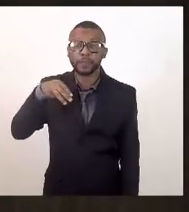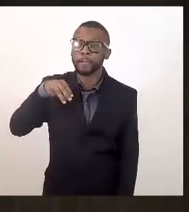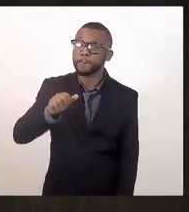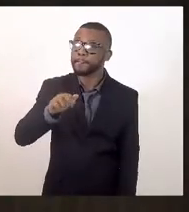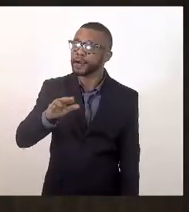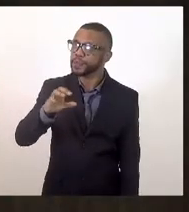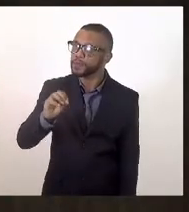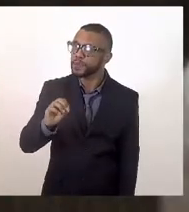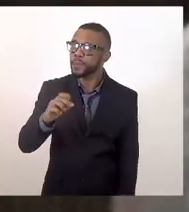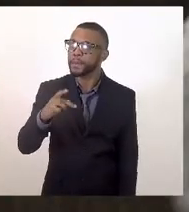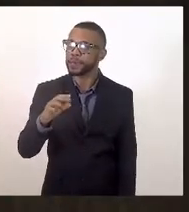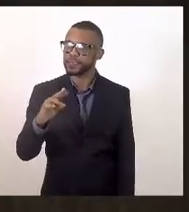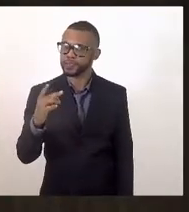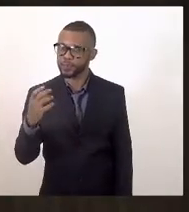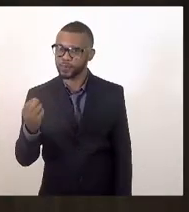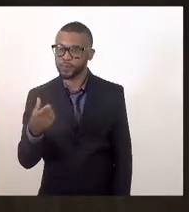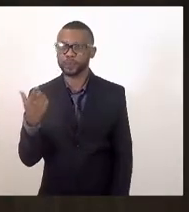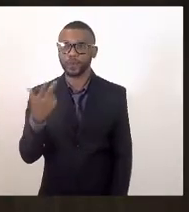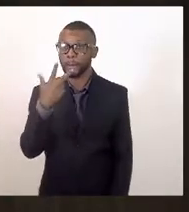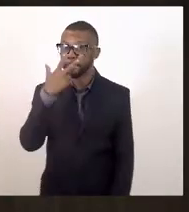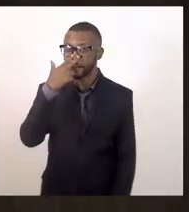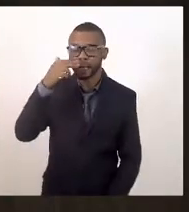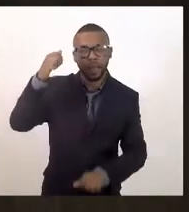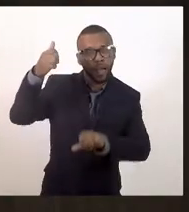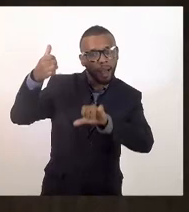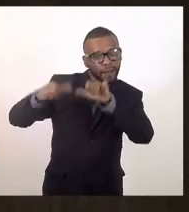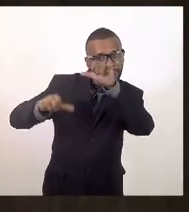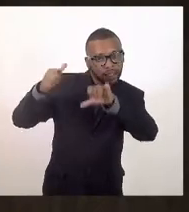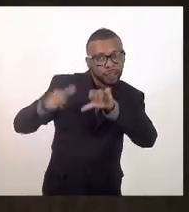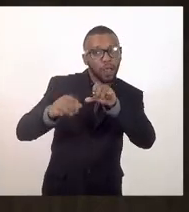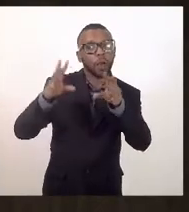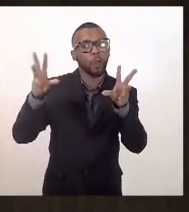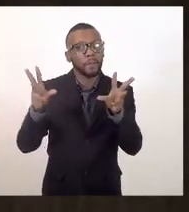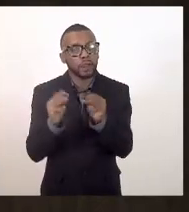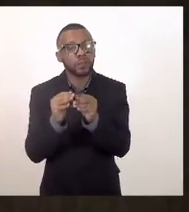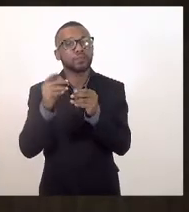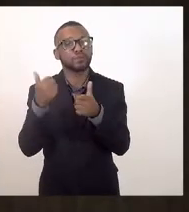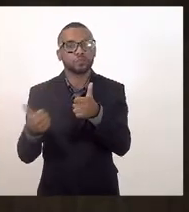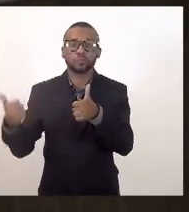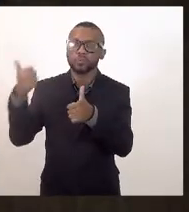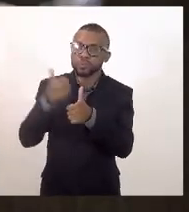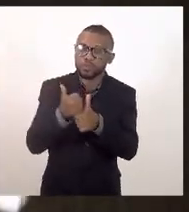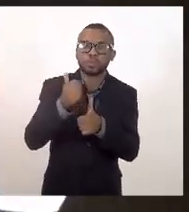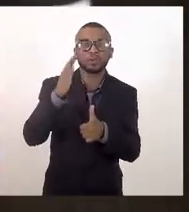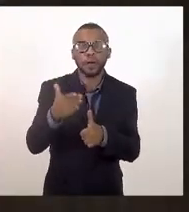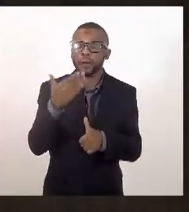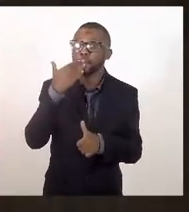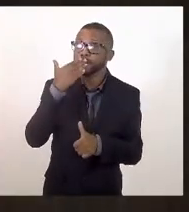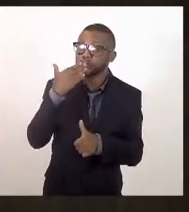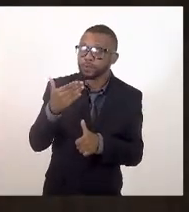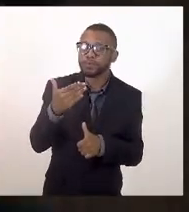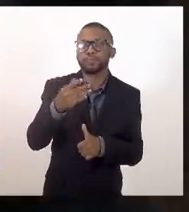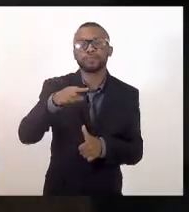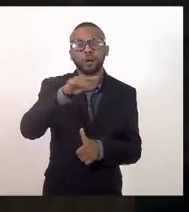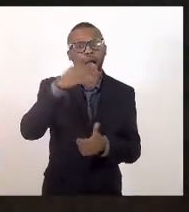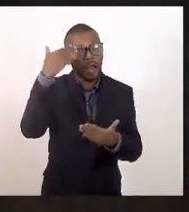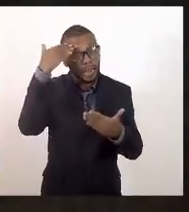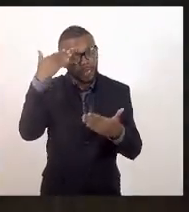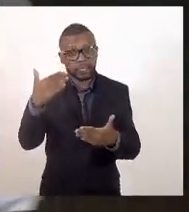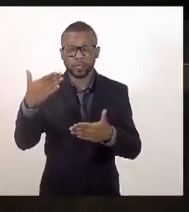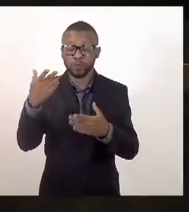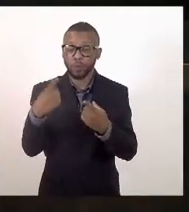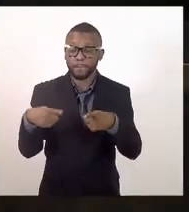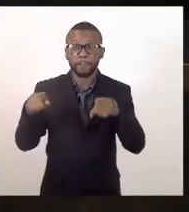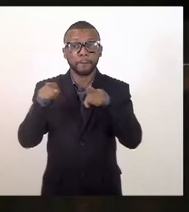pela constitucionalidade com emendas, concluindo por substitutivo, já solicitando a Vossa Excelência e agradecendo com autoria no projeto.